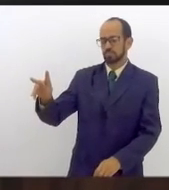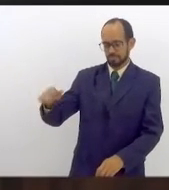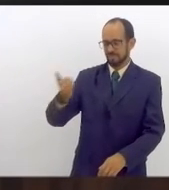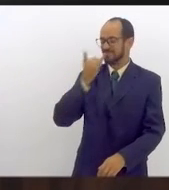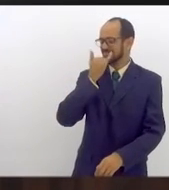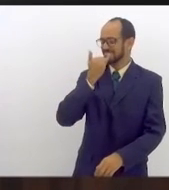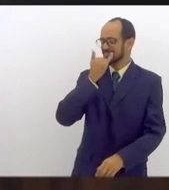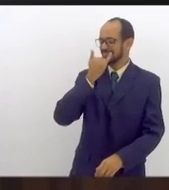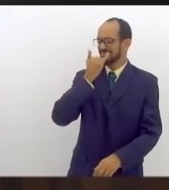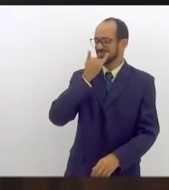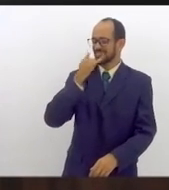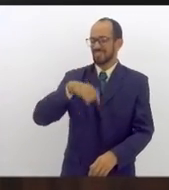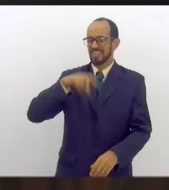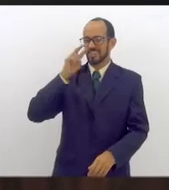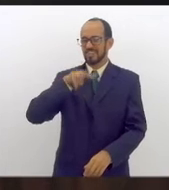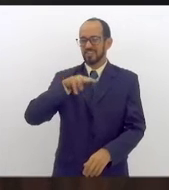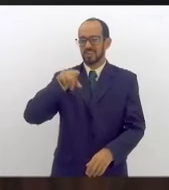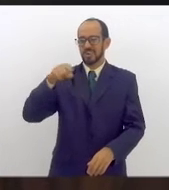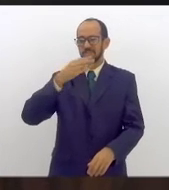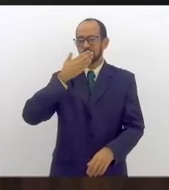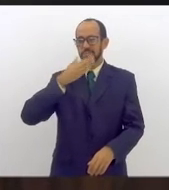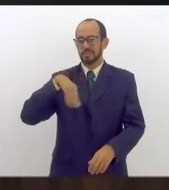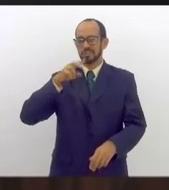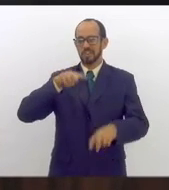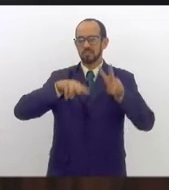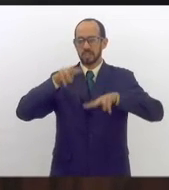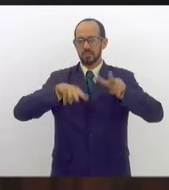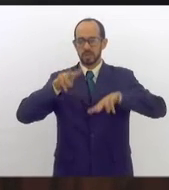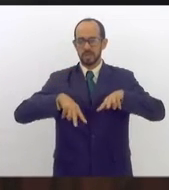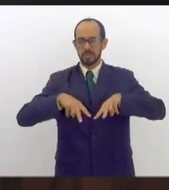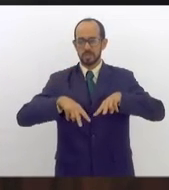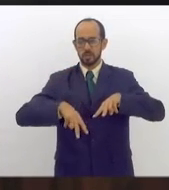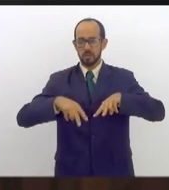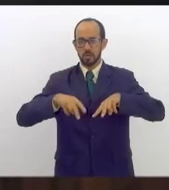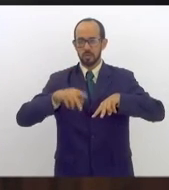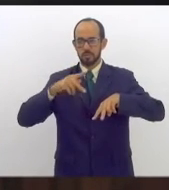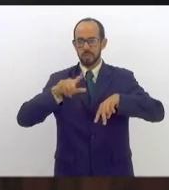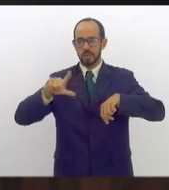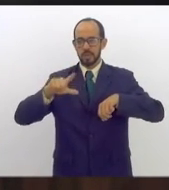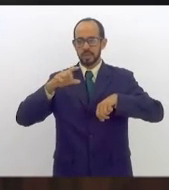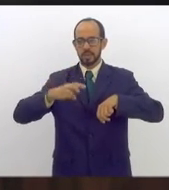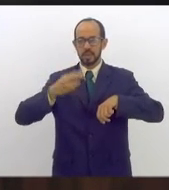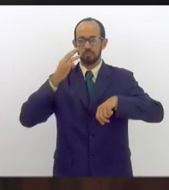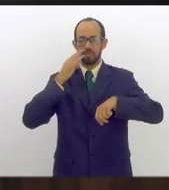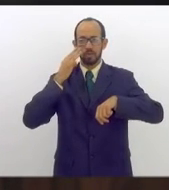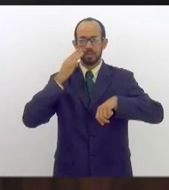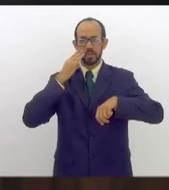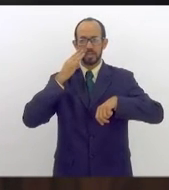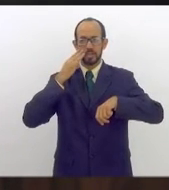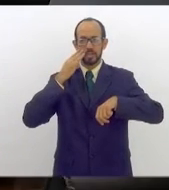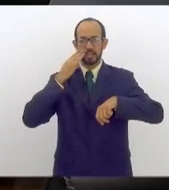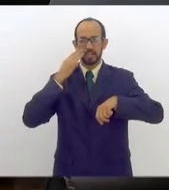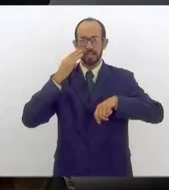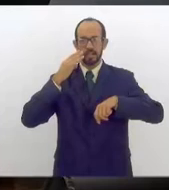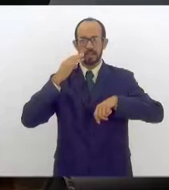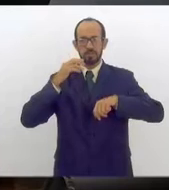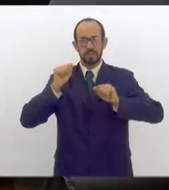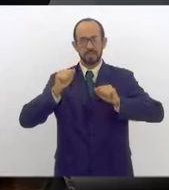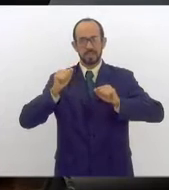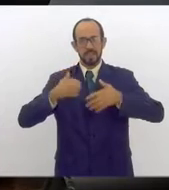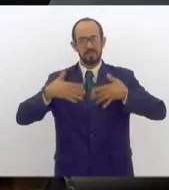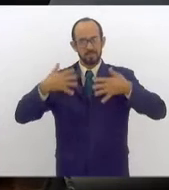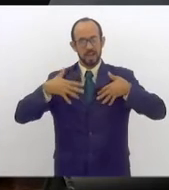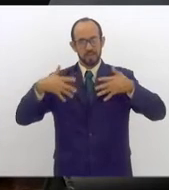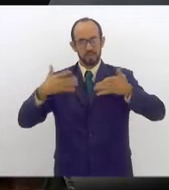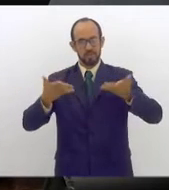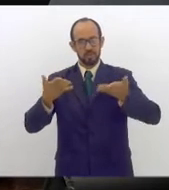Desculpa, presidente, eu estou de olho aqui para pedir verificação esse projeto da deputada Mônica, para animar essa manhã, pré-jogo do Brasil,